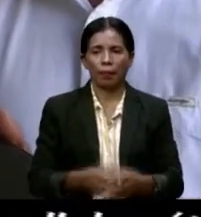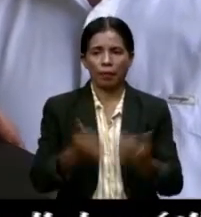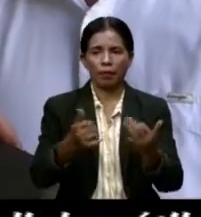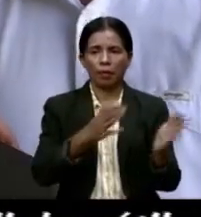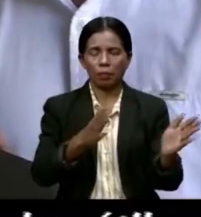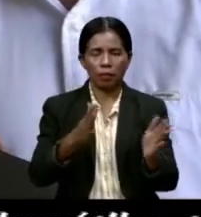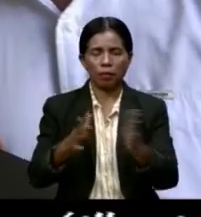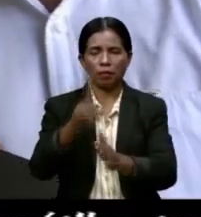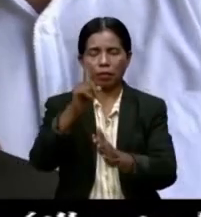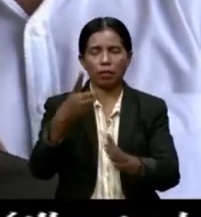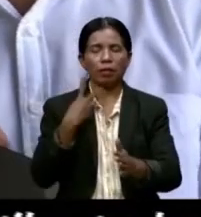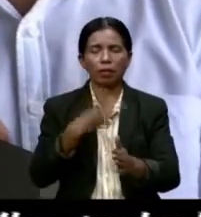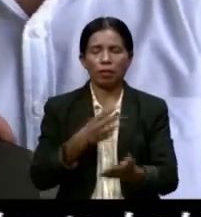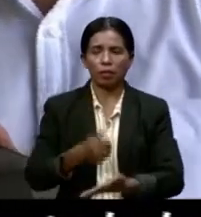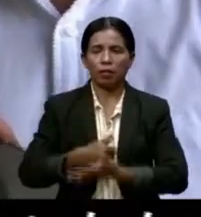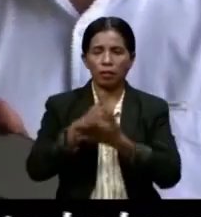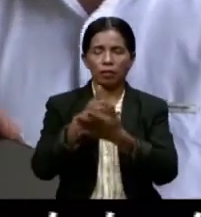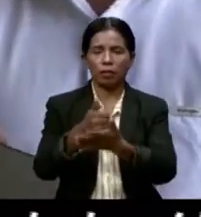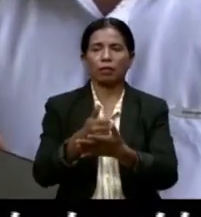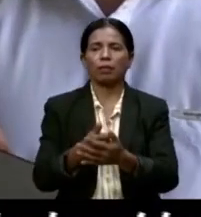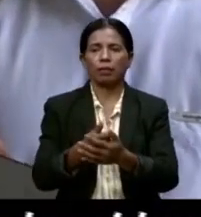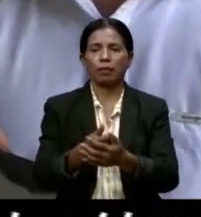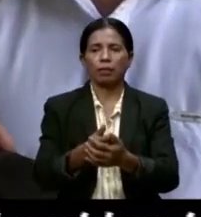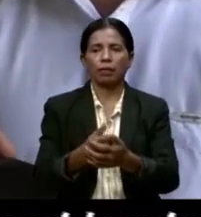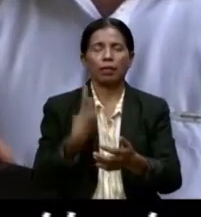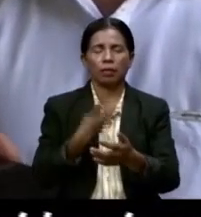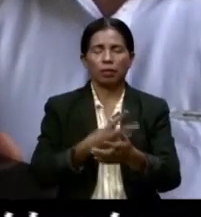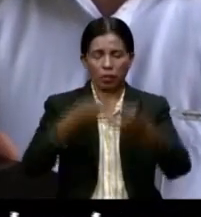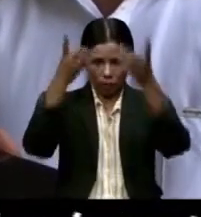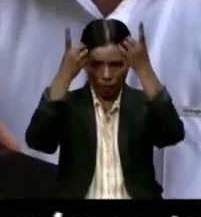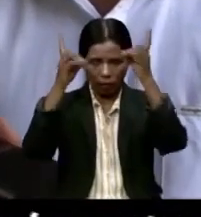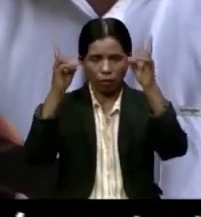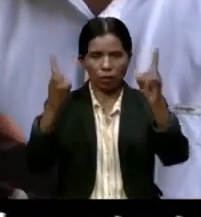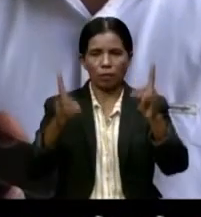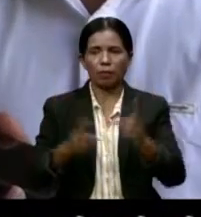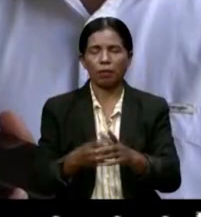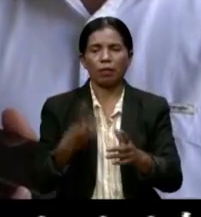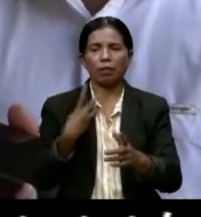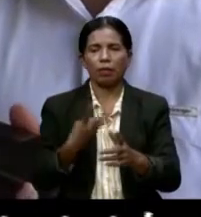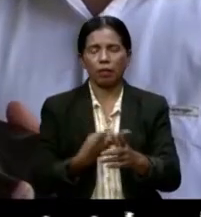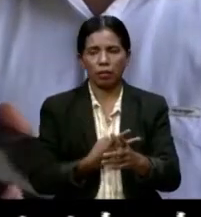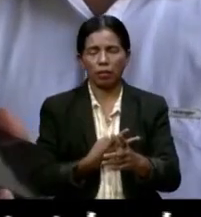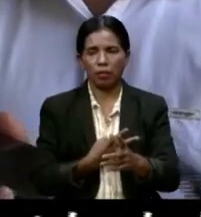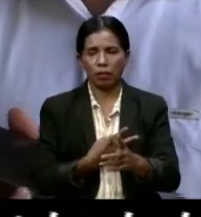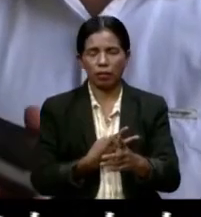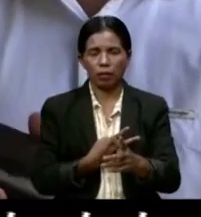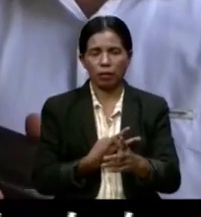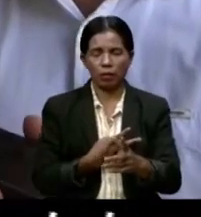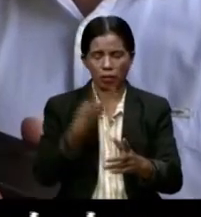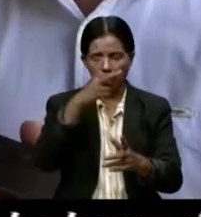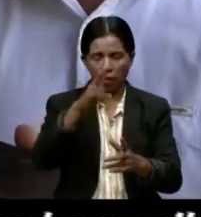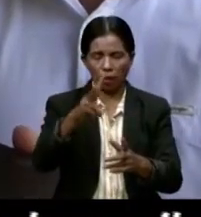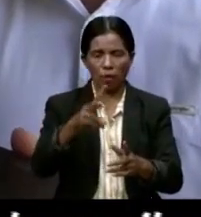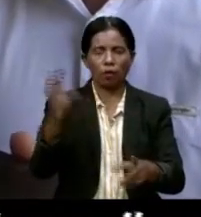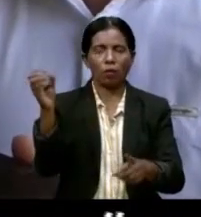proses ida para tu facilita tanto ia itenia decisão tanto ia itenia habilidade para tu hare